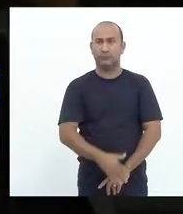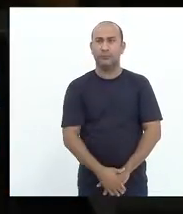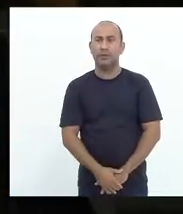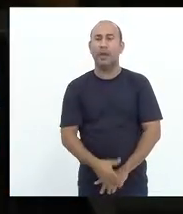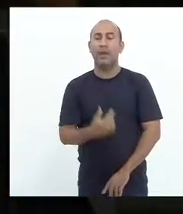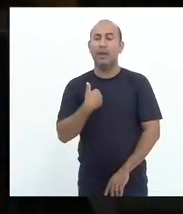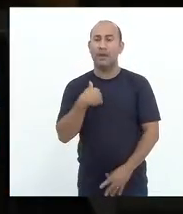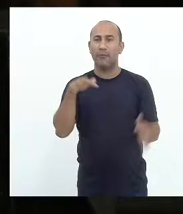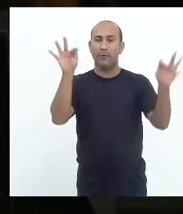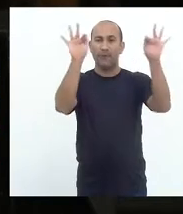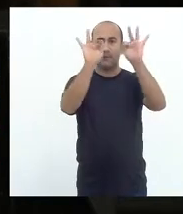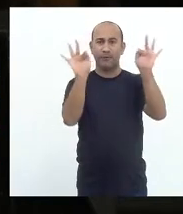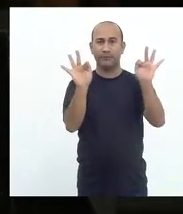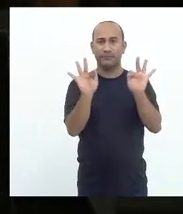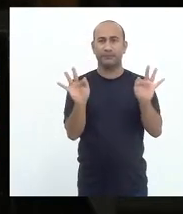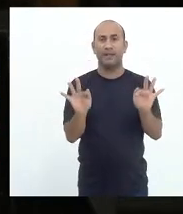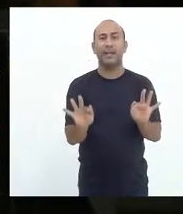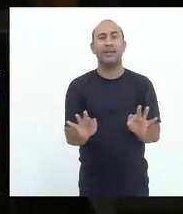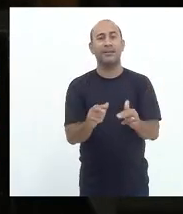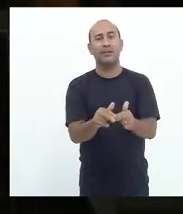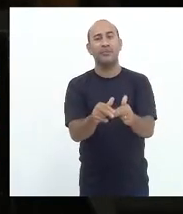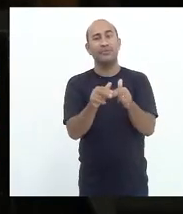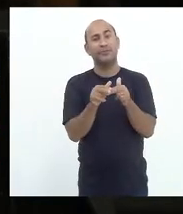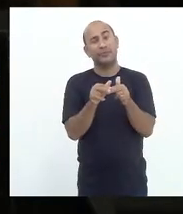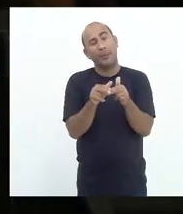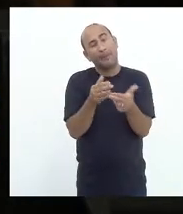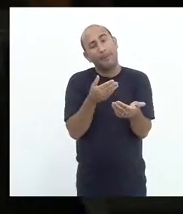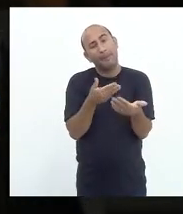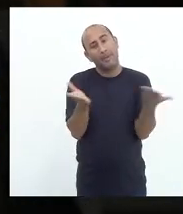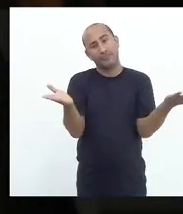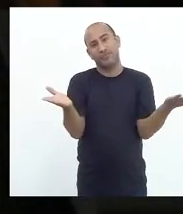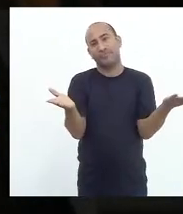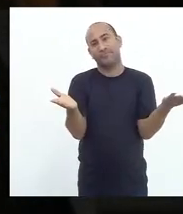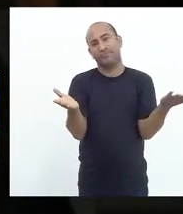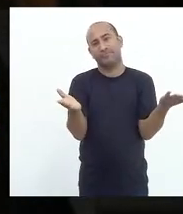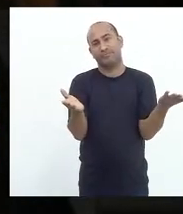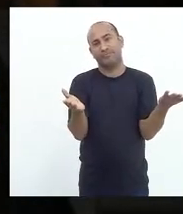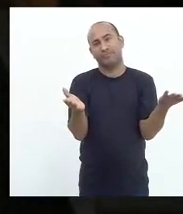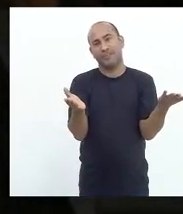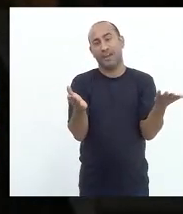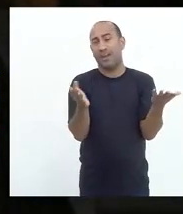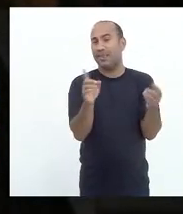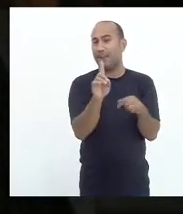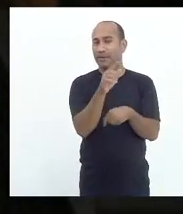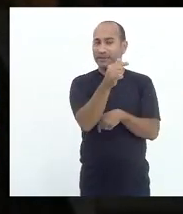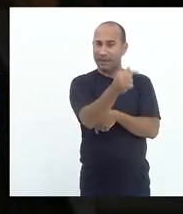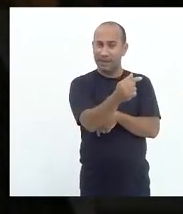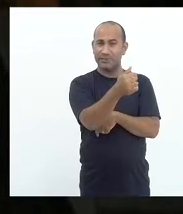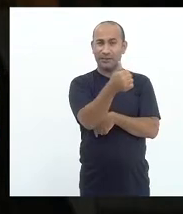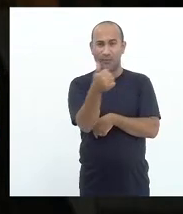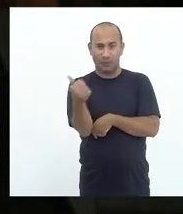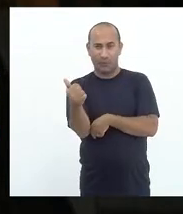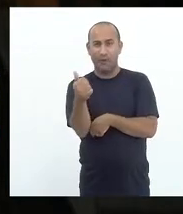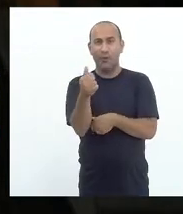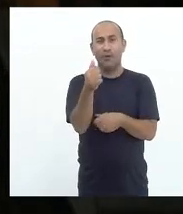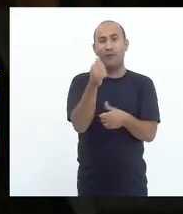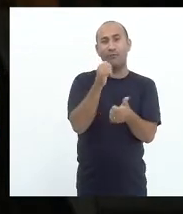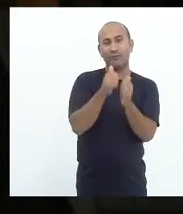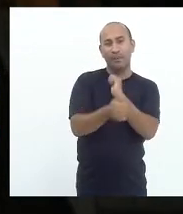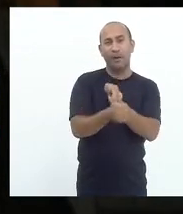Estou feliz porque perdi de goleada. Não foi 7-1 porque era o jogo do Brasil com a